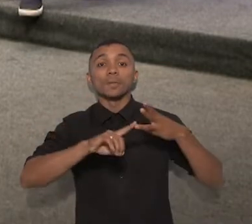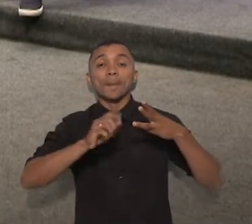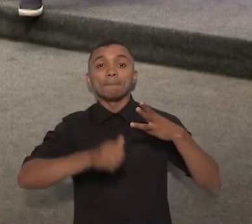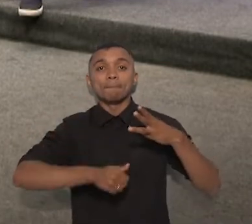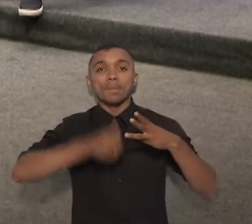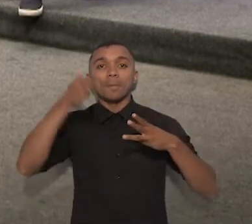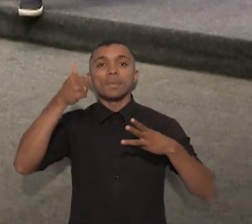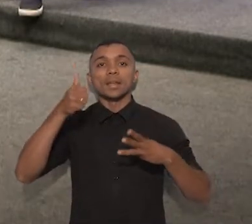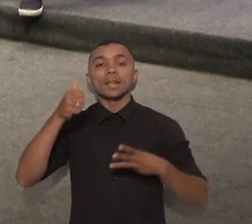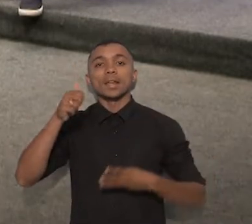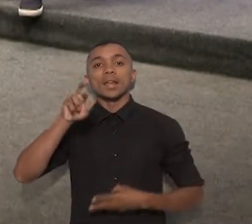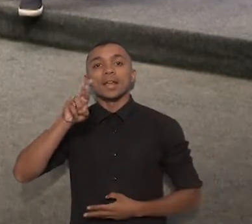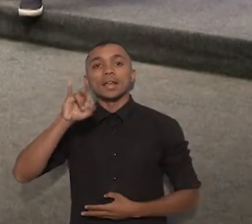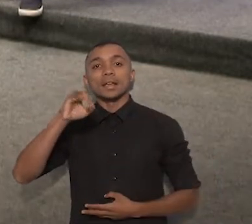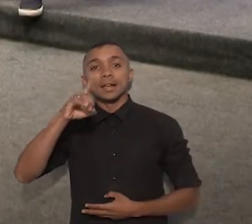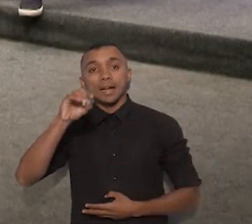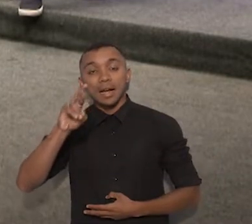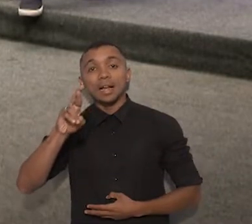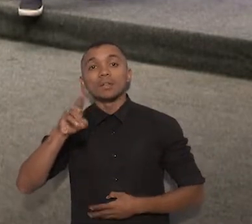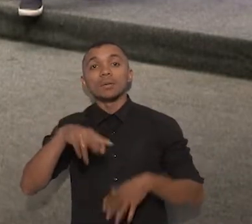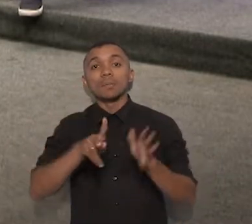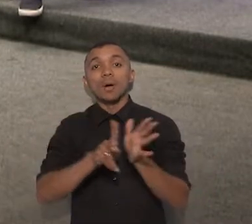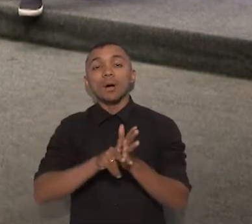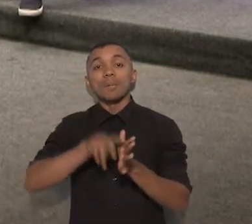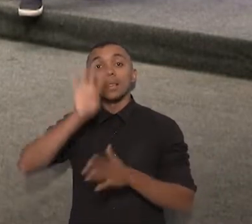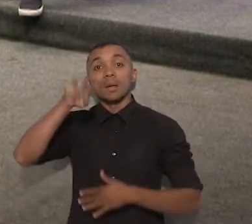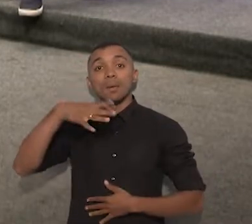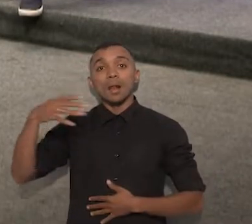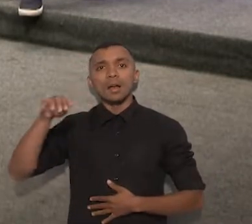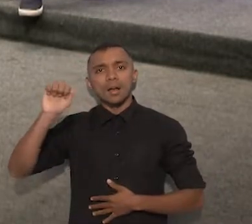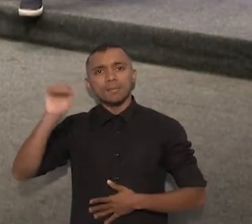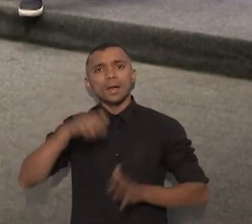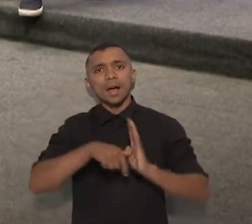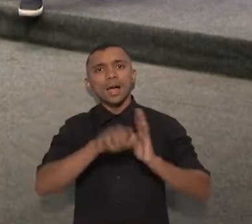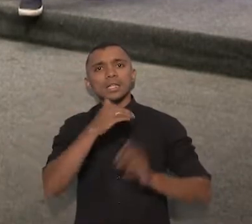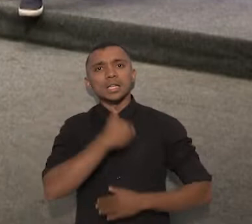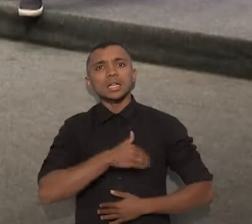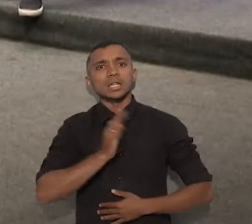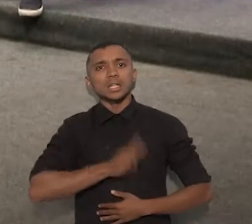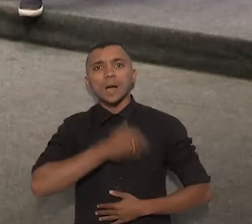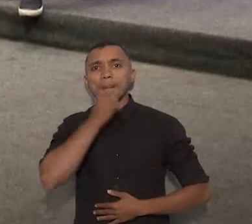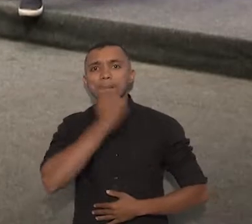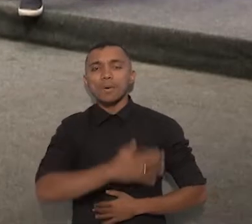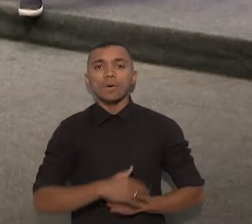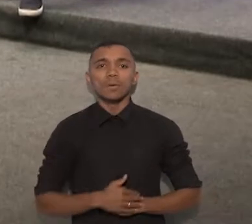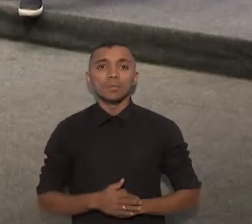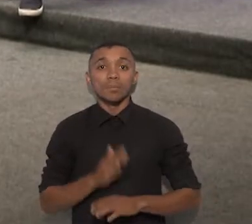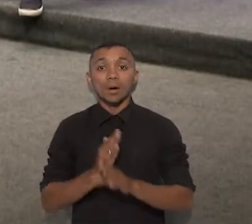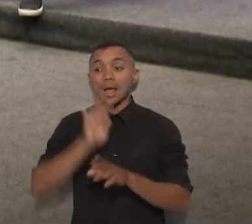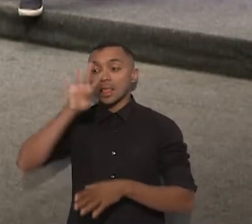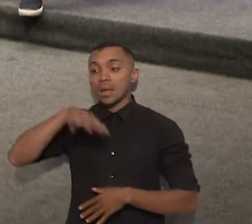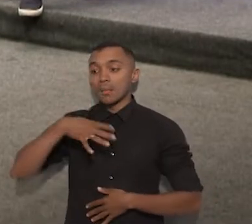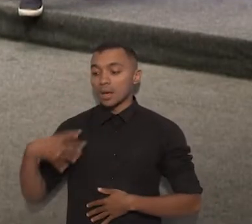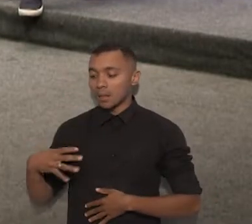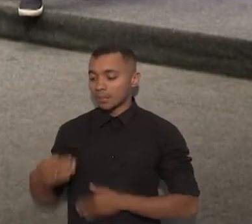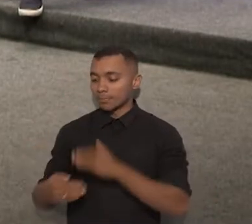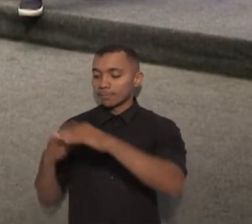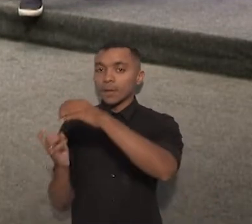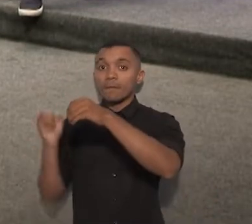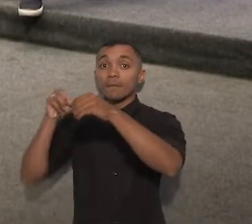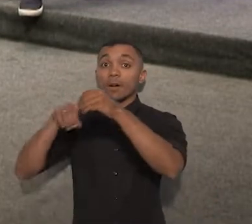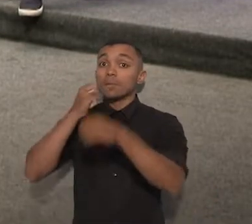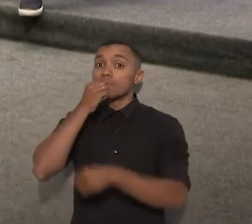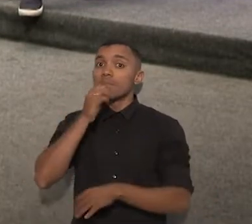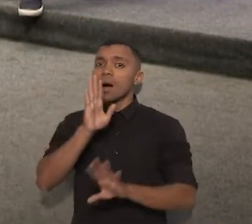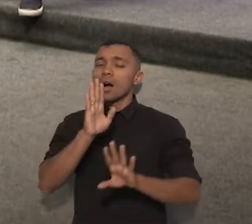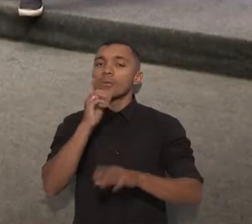Marquinhos Santos e do Ceará na Série A. Vitória importante, que o Ceará subiu ali 4-5 posições, saiu da zona. Mas isso pode também dar